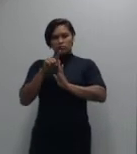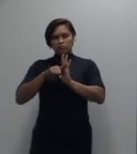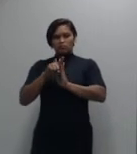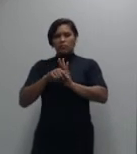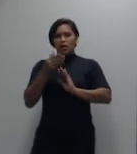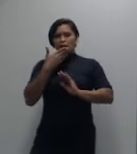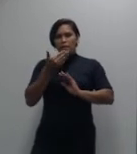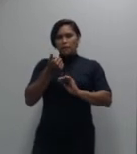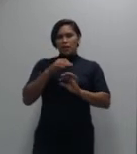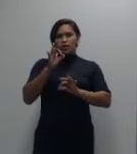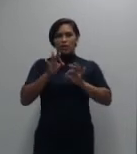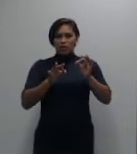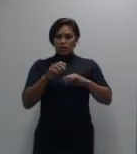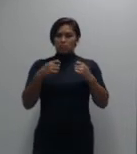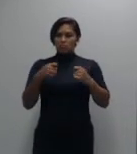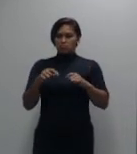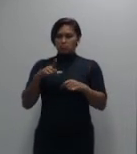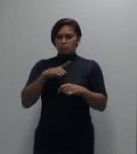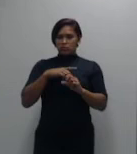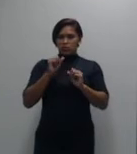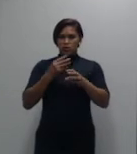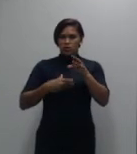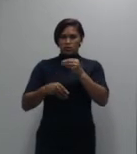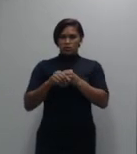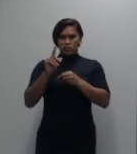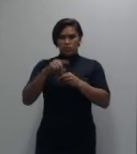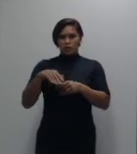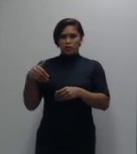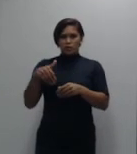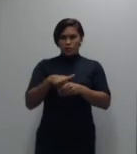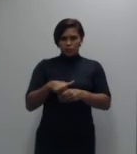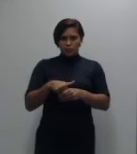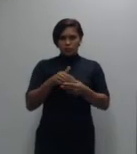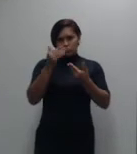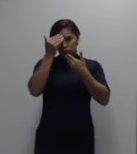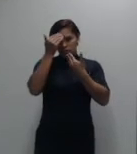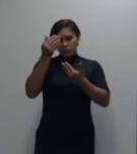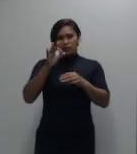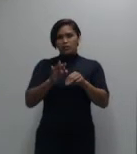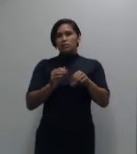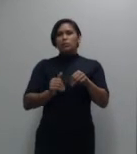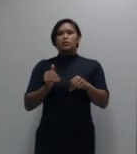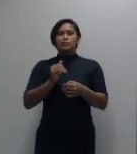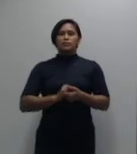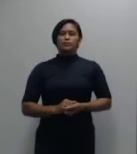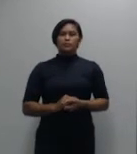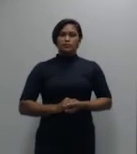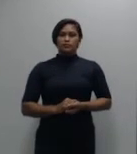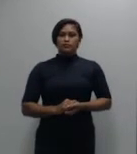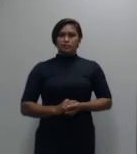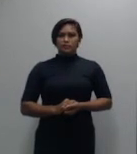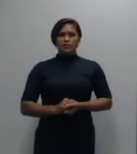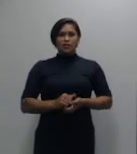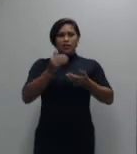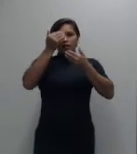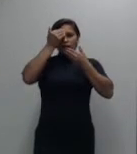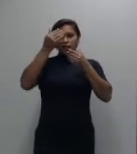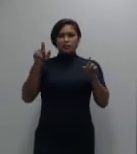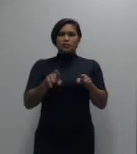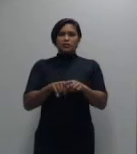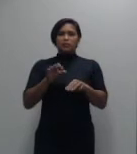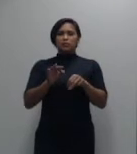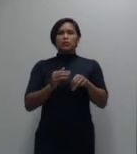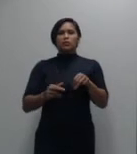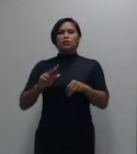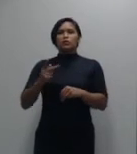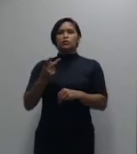se achar necessário complementar o seu voto eu agradeço a ministra da e Agradeço aos elétrico nisso e me